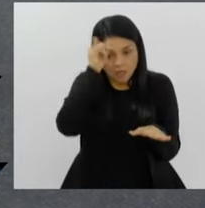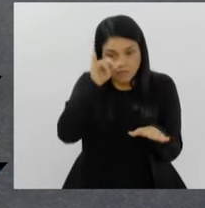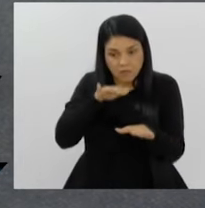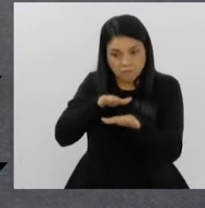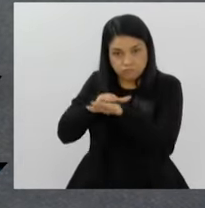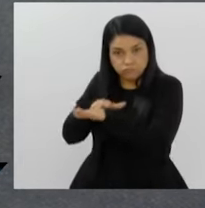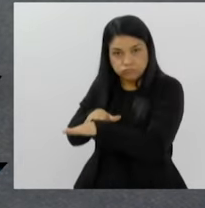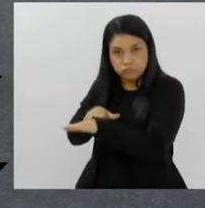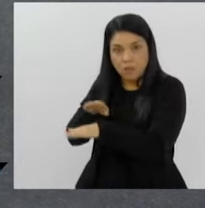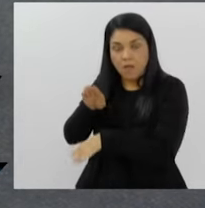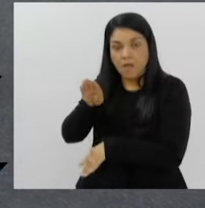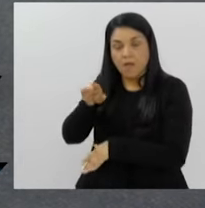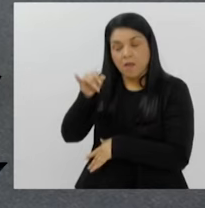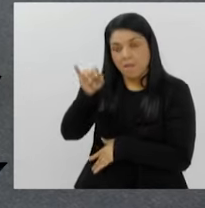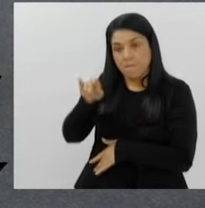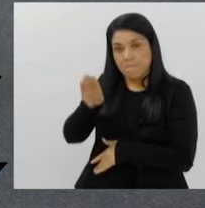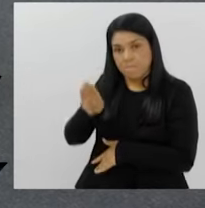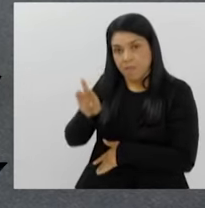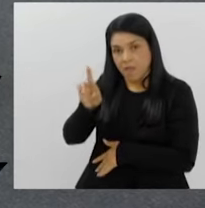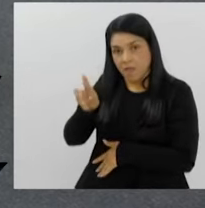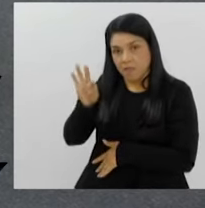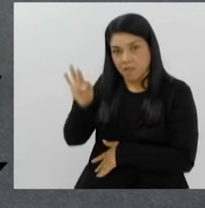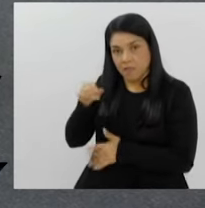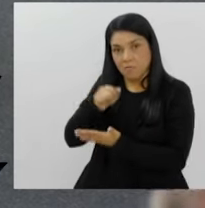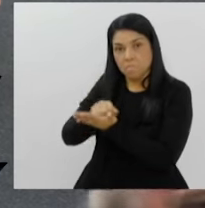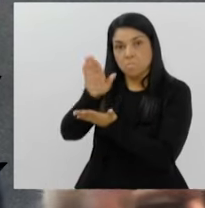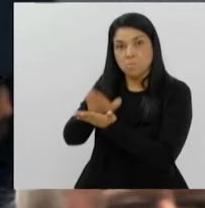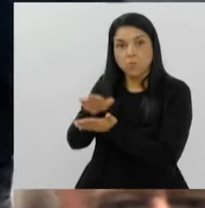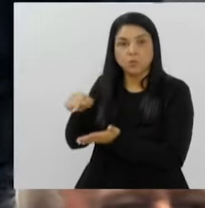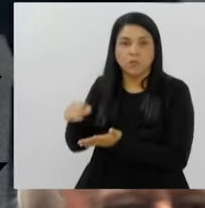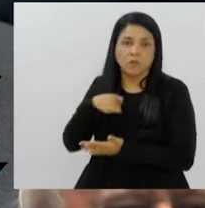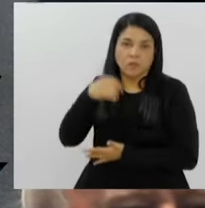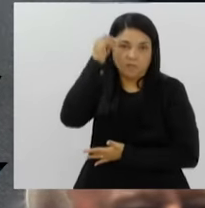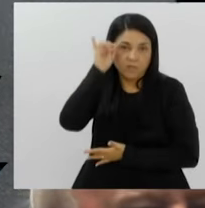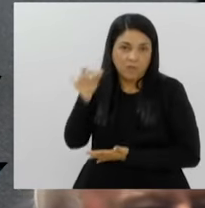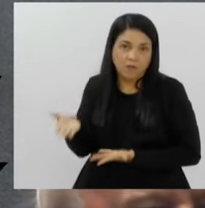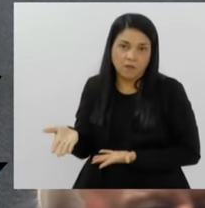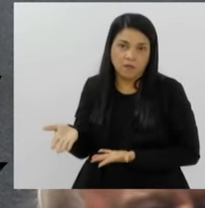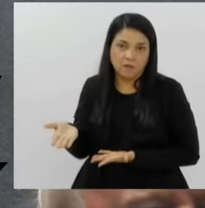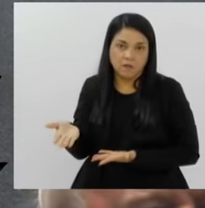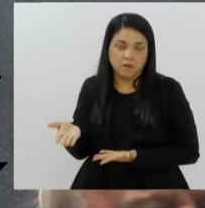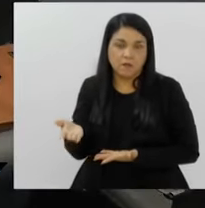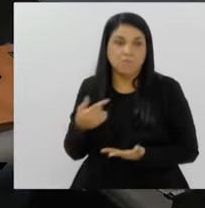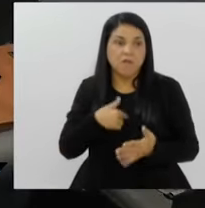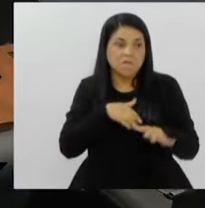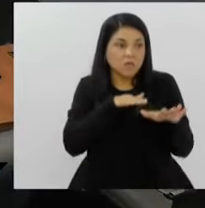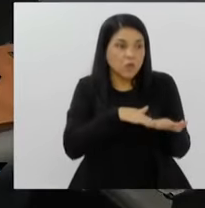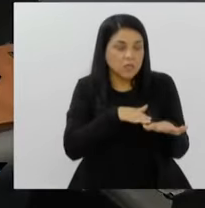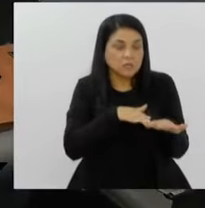tomar uma multa, para você ver como que nós estamos. Senhor presidente,